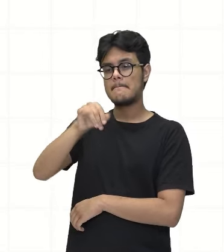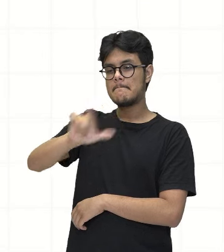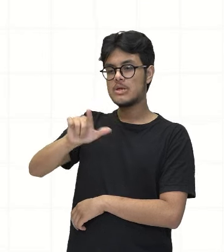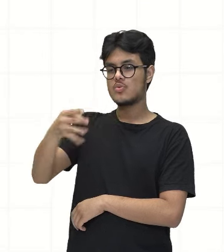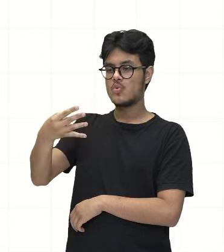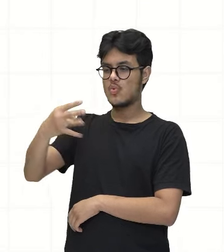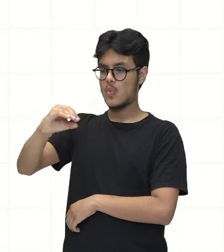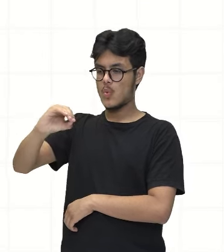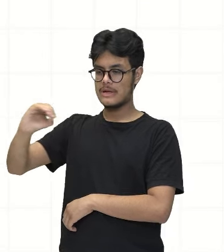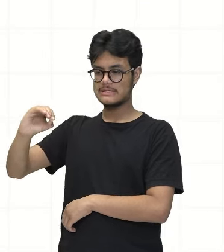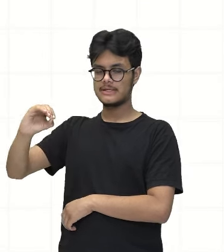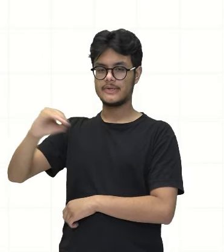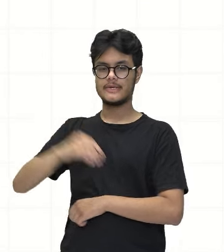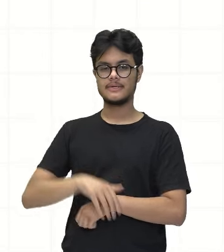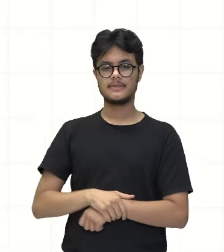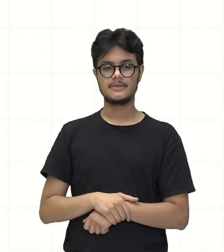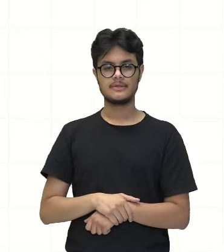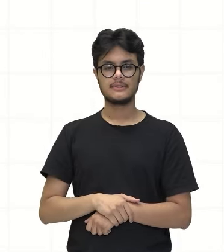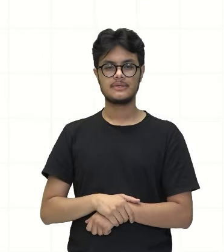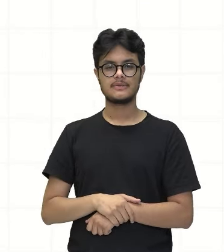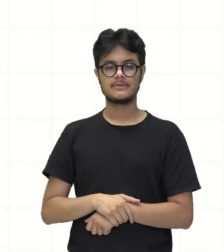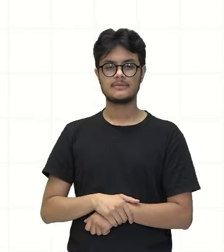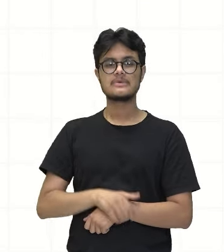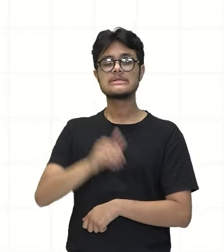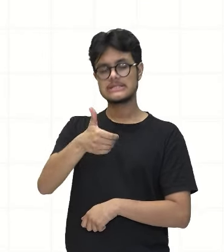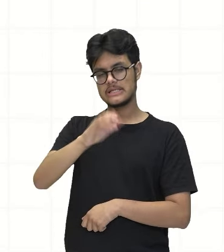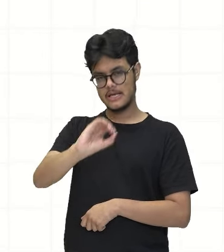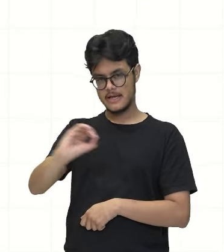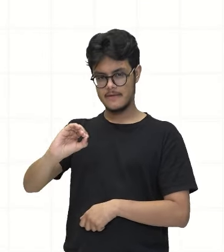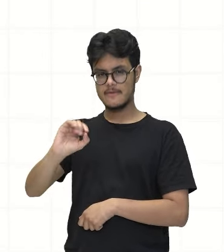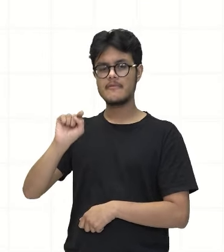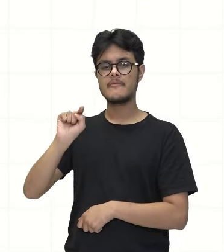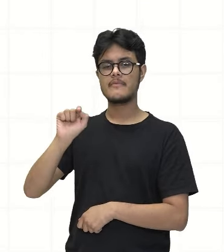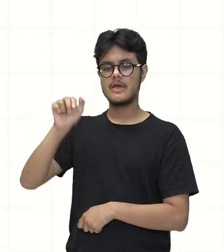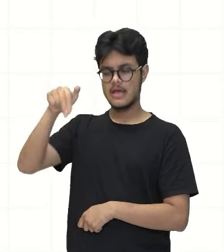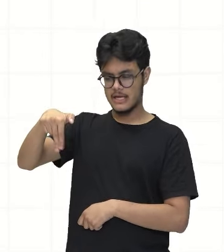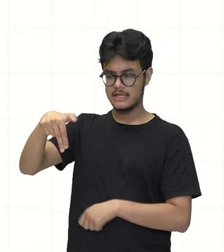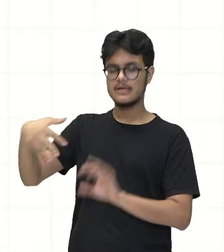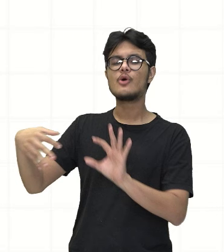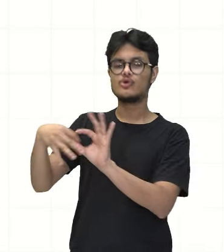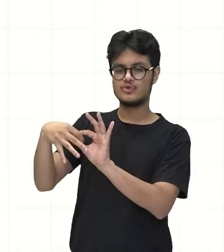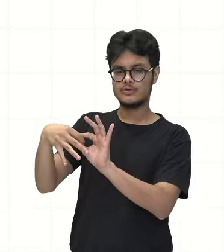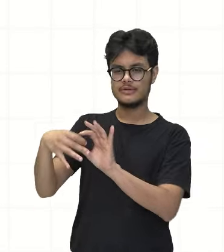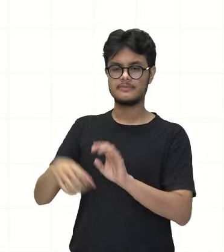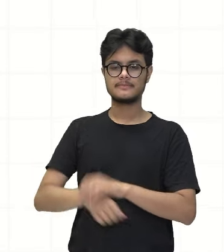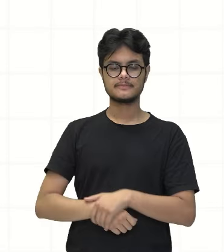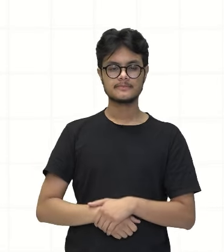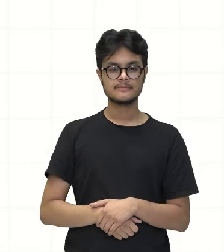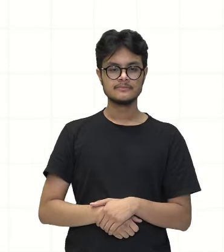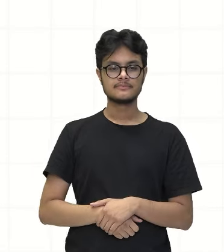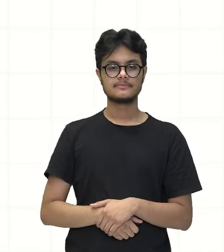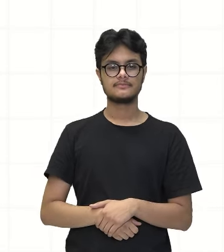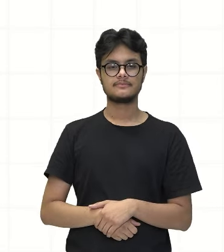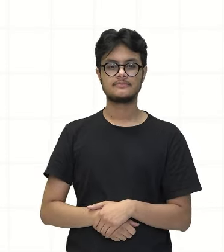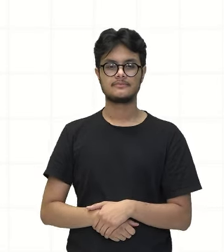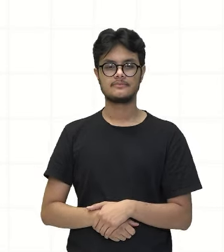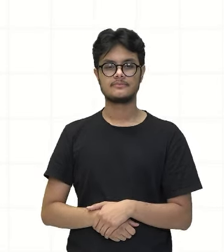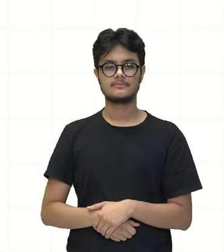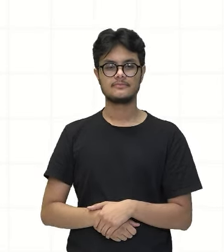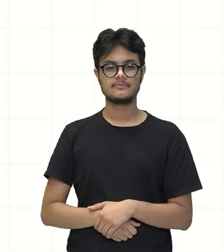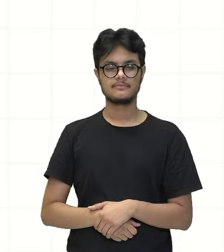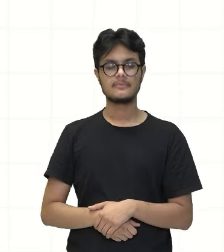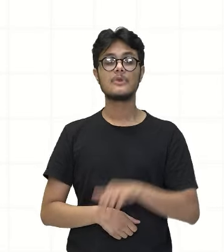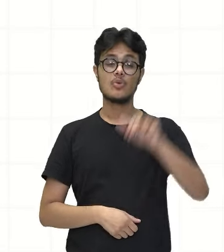80 vezes 80. E isso é igual a 100 N. Muito bem. Então, o N vai ser